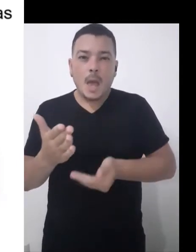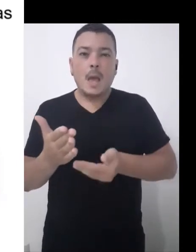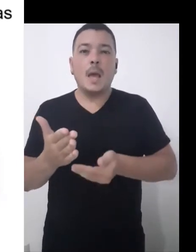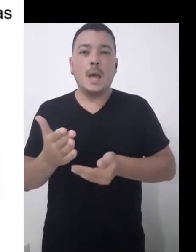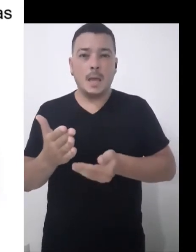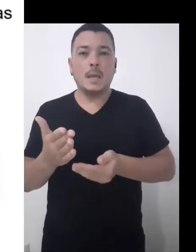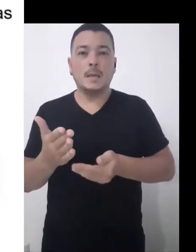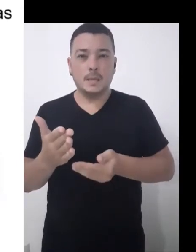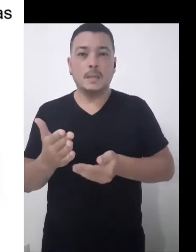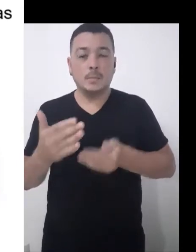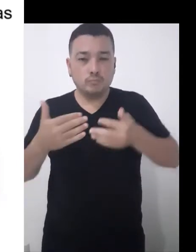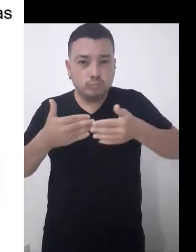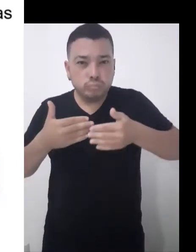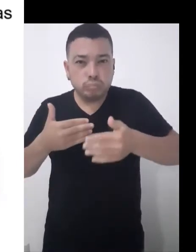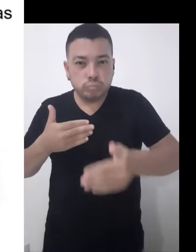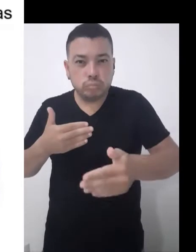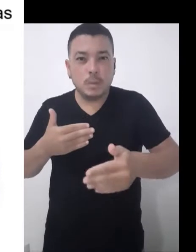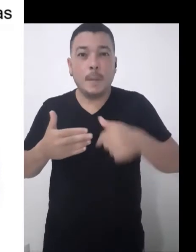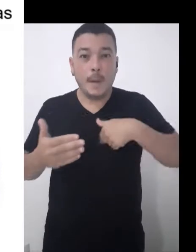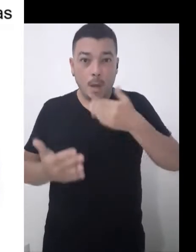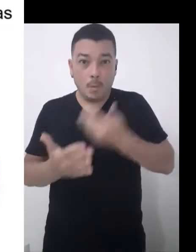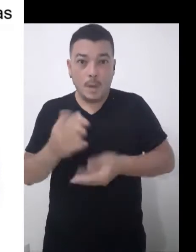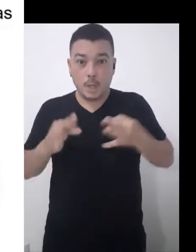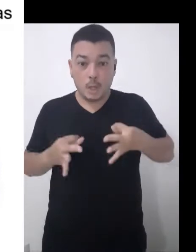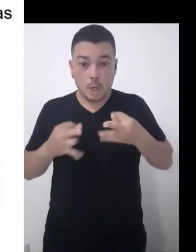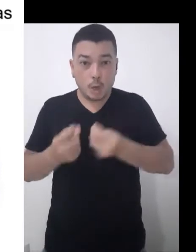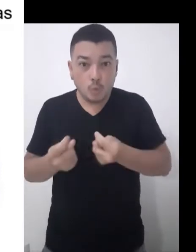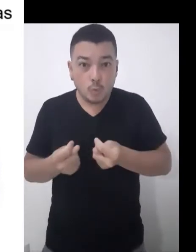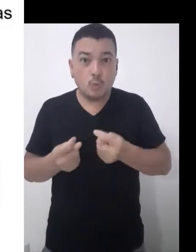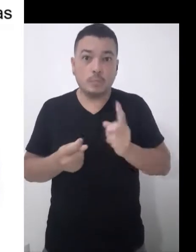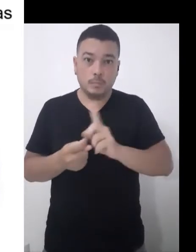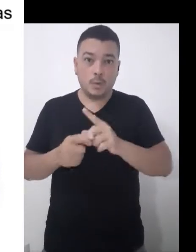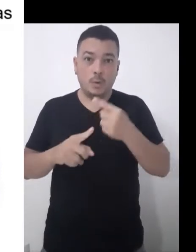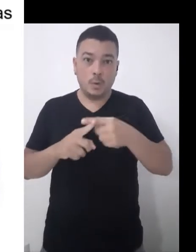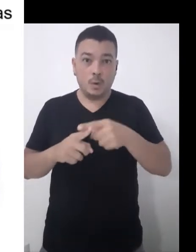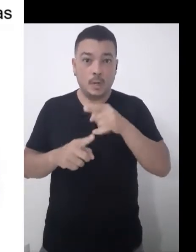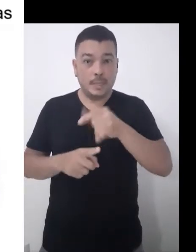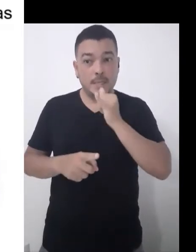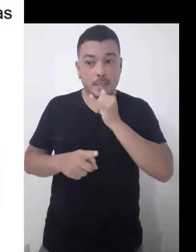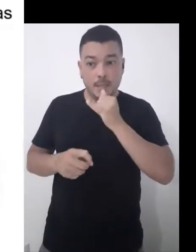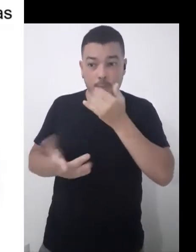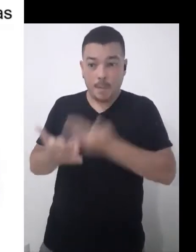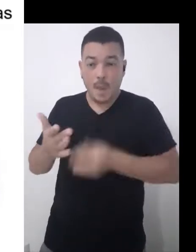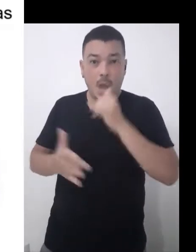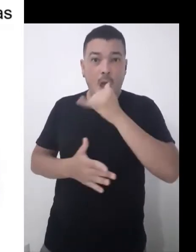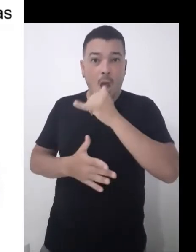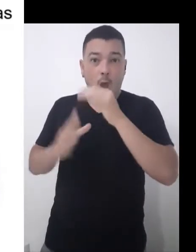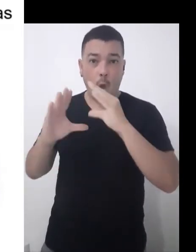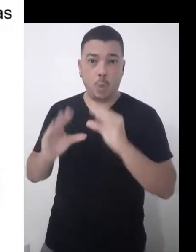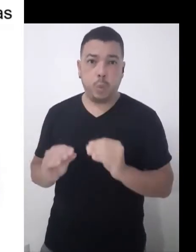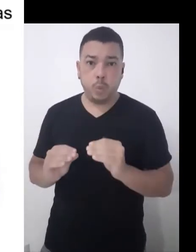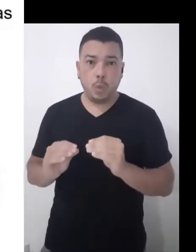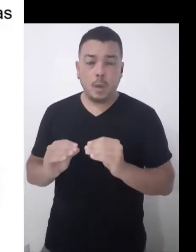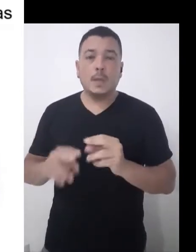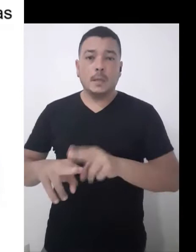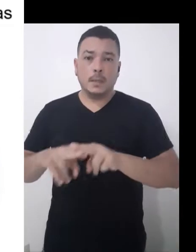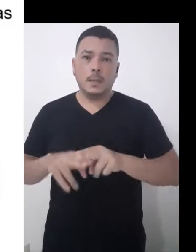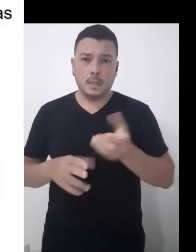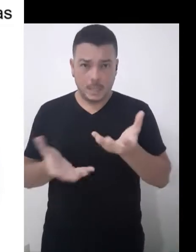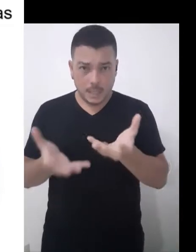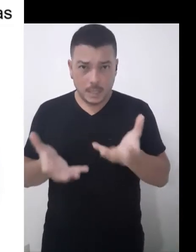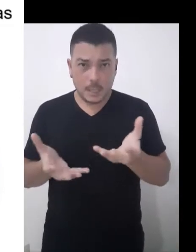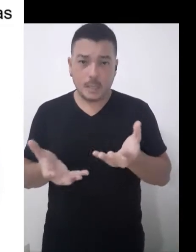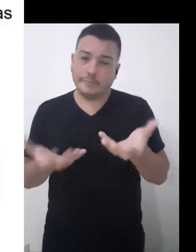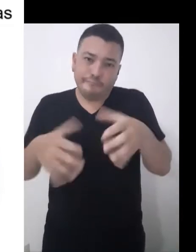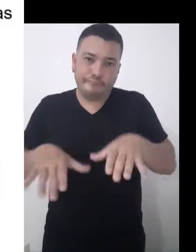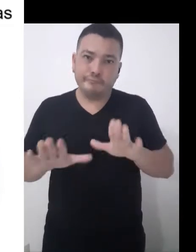fornecer energia ao longo do tempo. Para eu não perder os meus dados, porque se os capacitores descarregam completamente, as memórias são apagadas, e a gente não quer isso enquanto a gente está